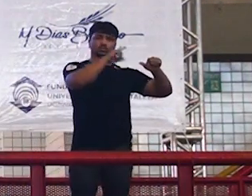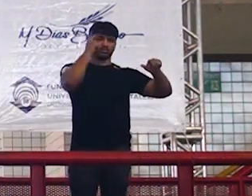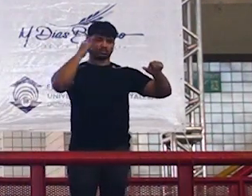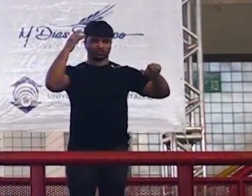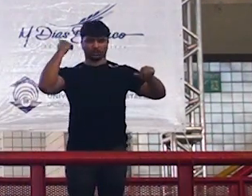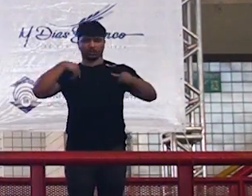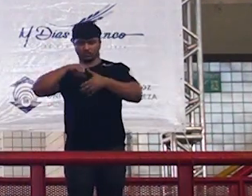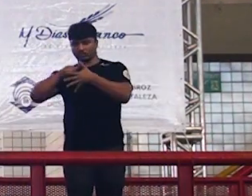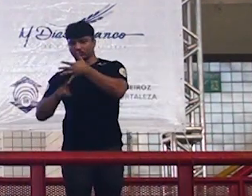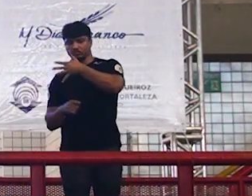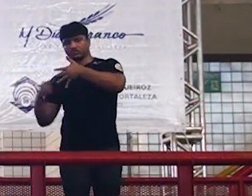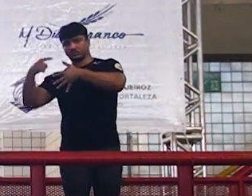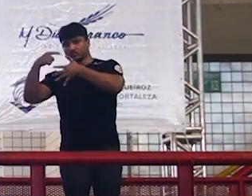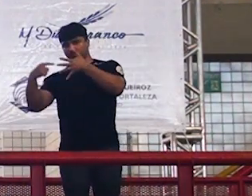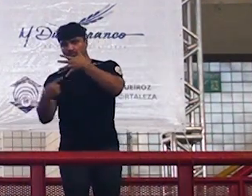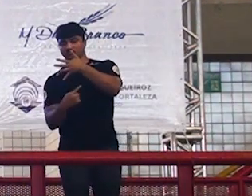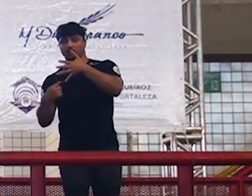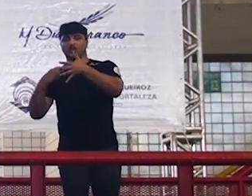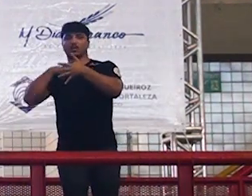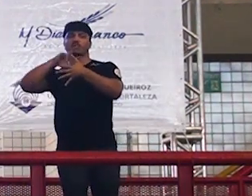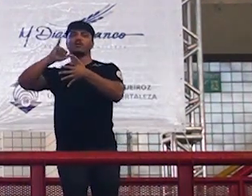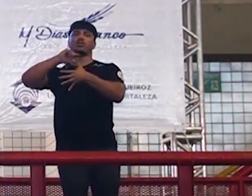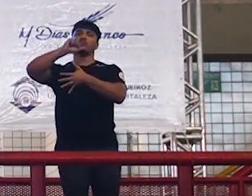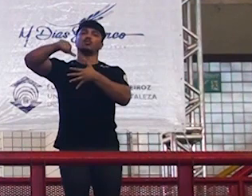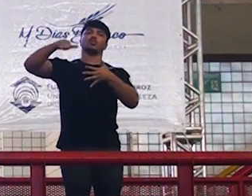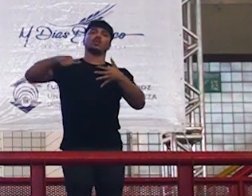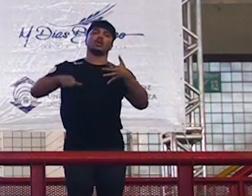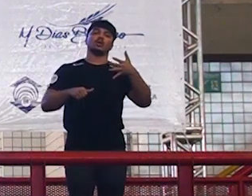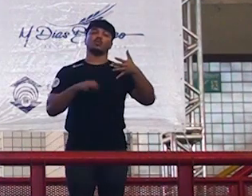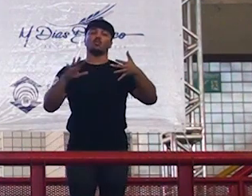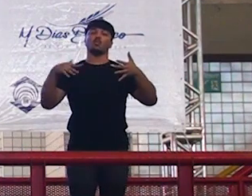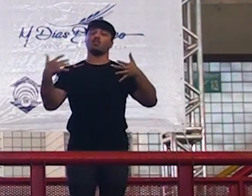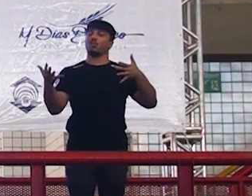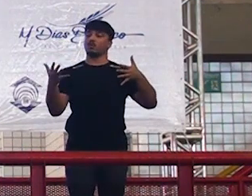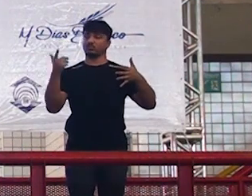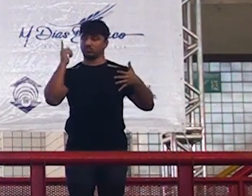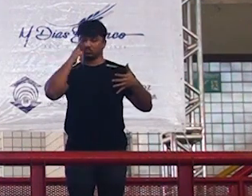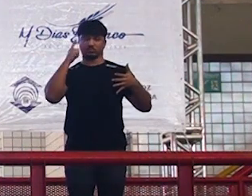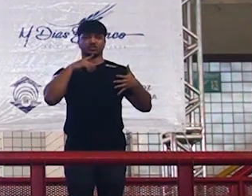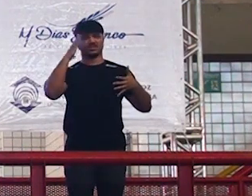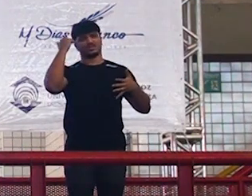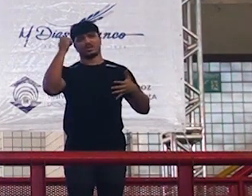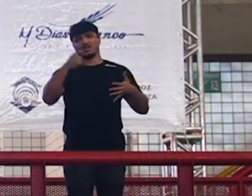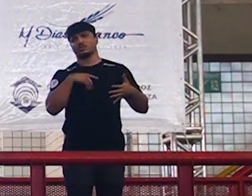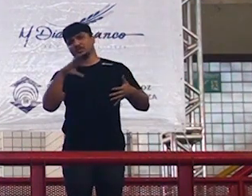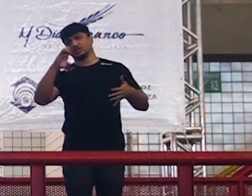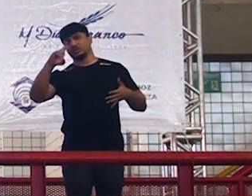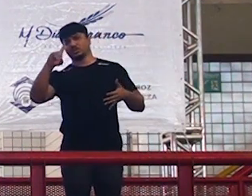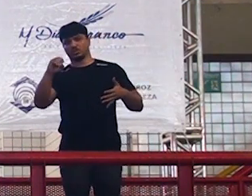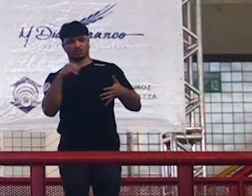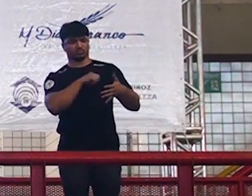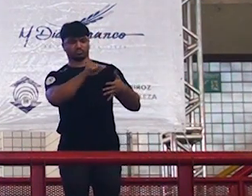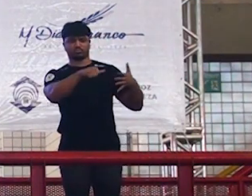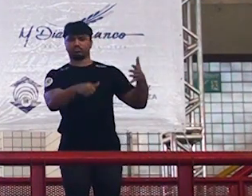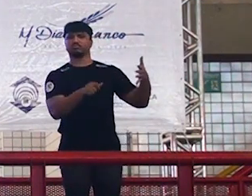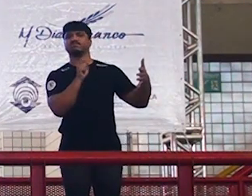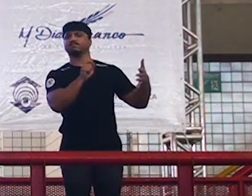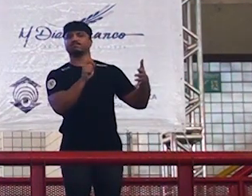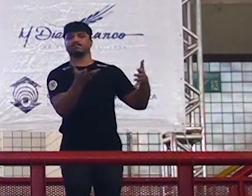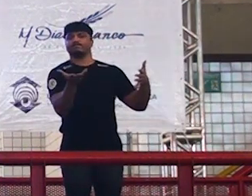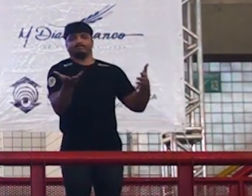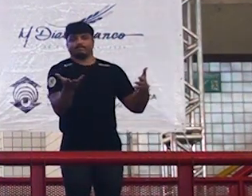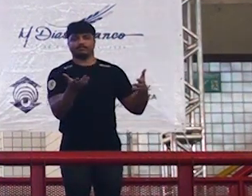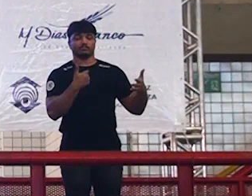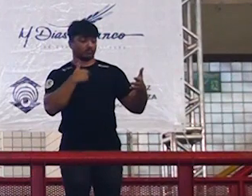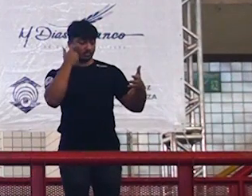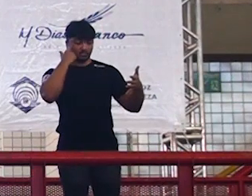avaliarmos vocês. Eles vão mudar que competência? Galera, ainda é muito cedo para a gente saber o que é que eles vão alterar.